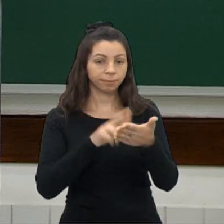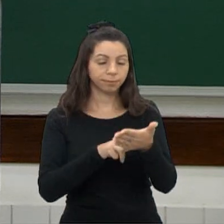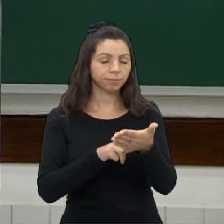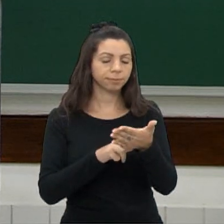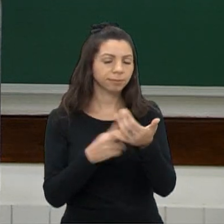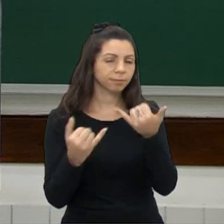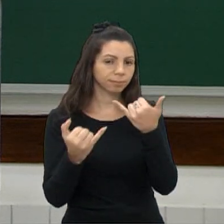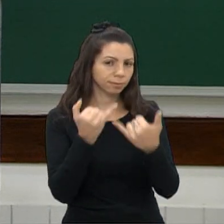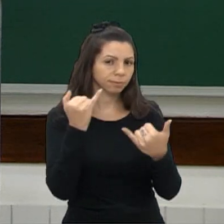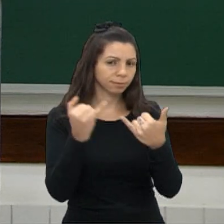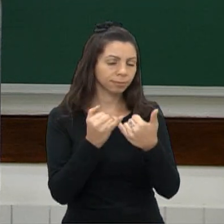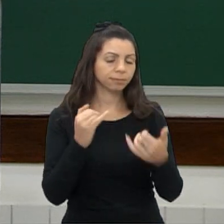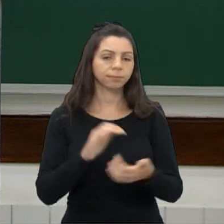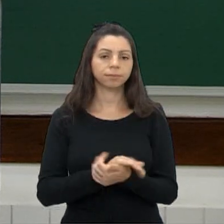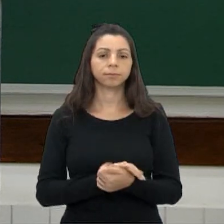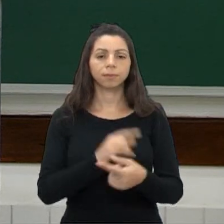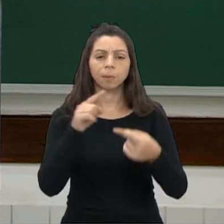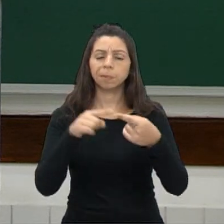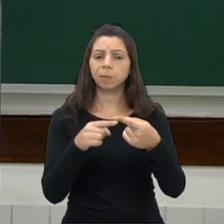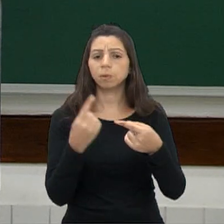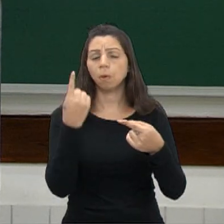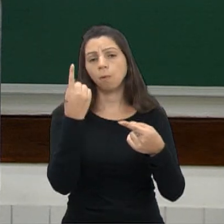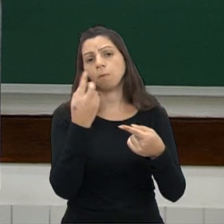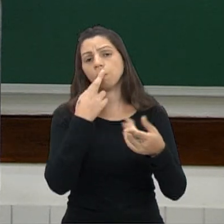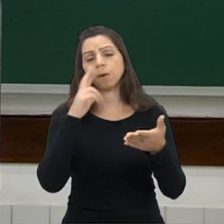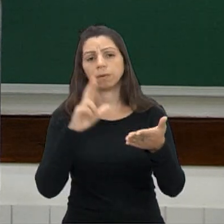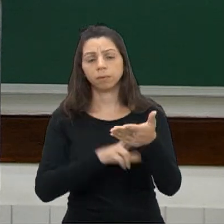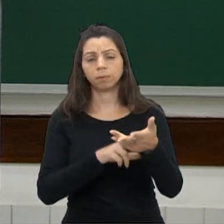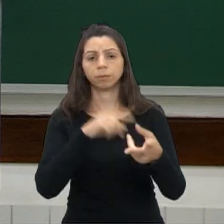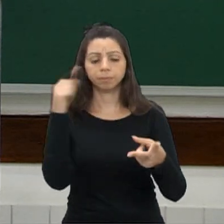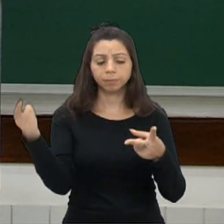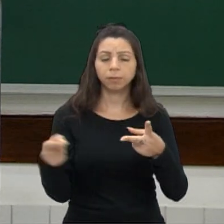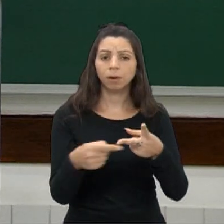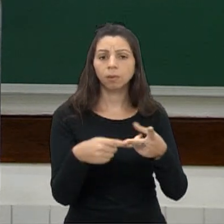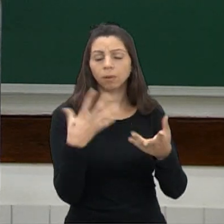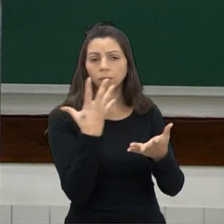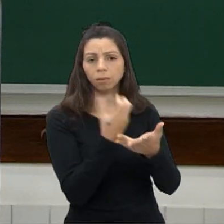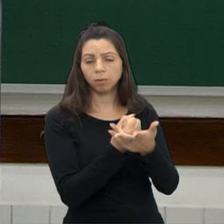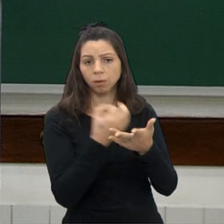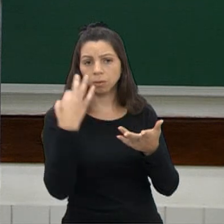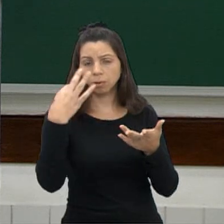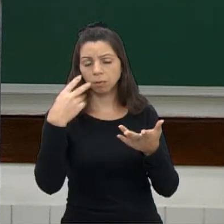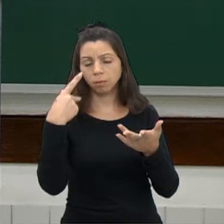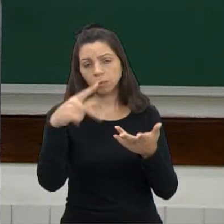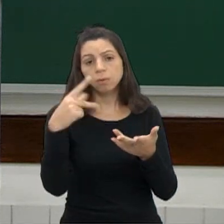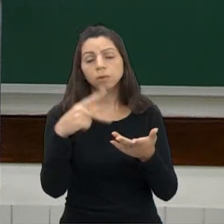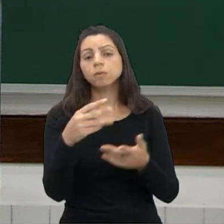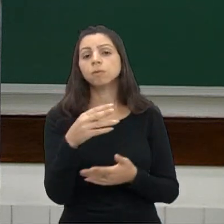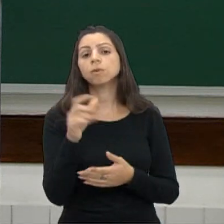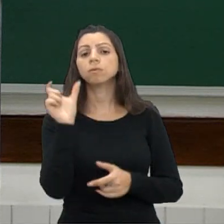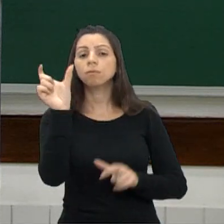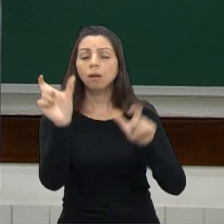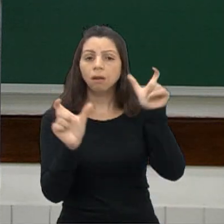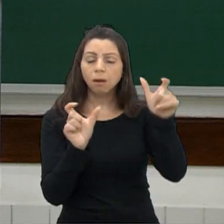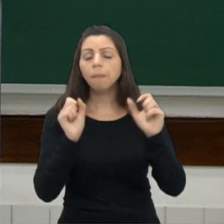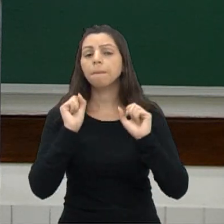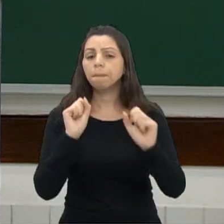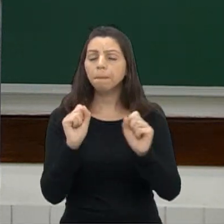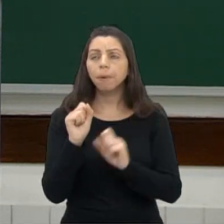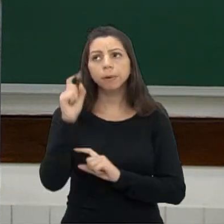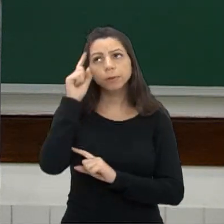mesma. A número 1 só tem uma resposta, mas a número 2, se você anotou com suas palavras, você pode manter com a sua